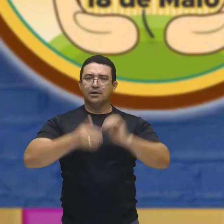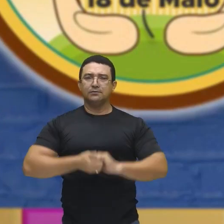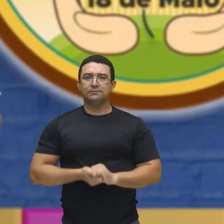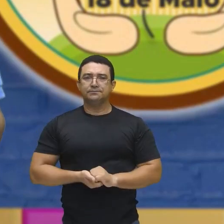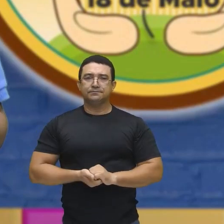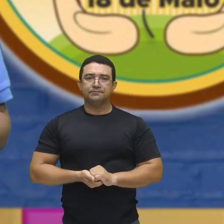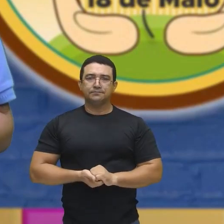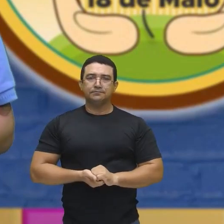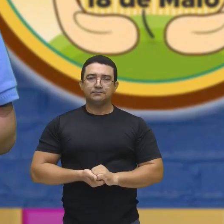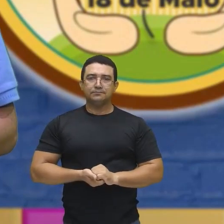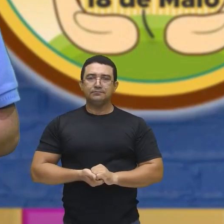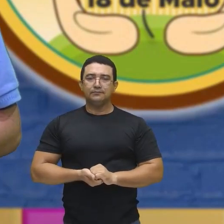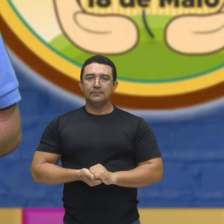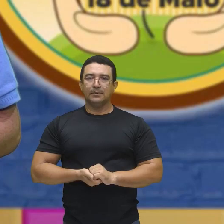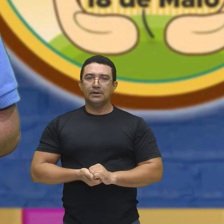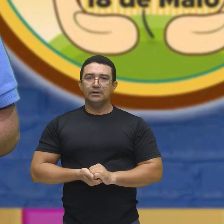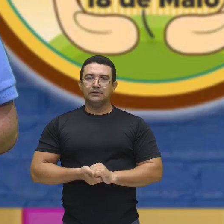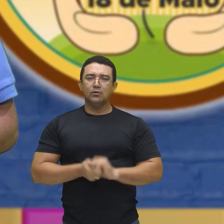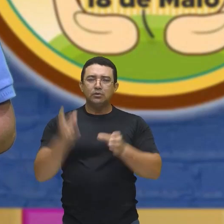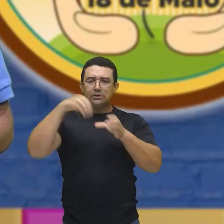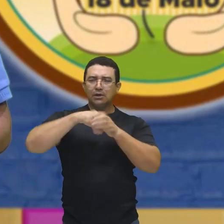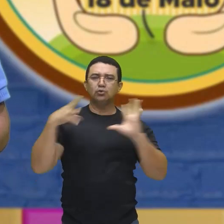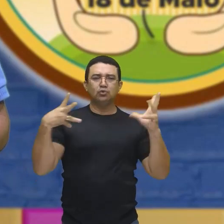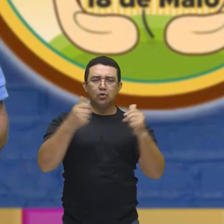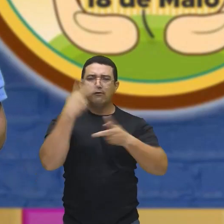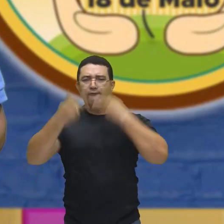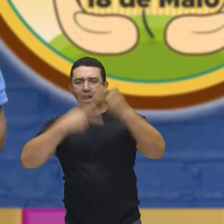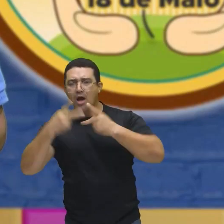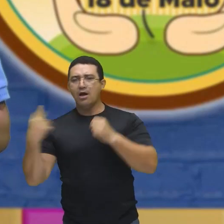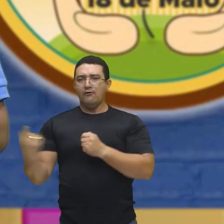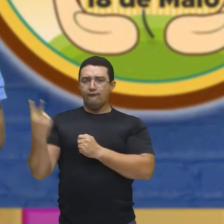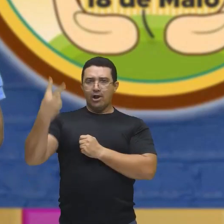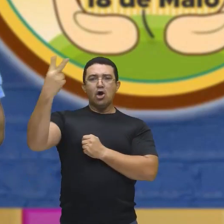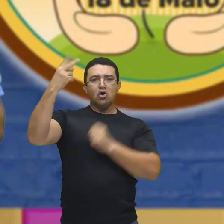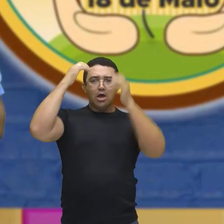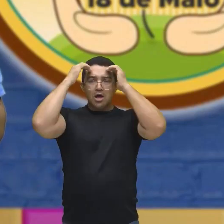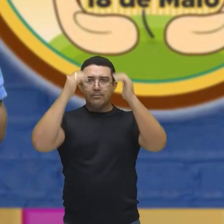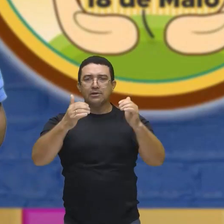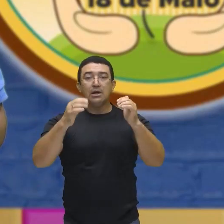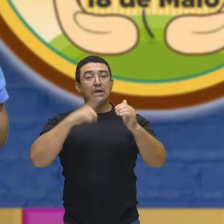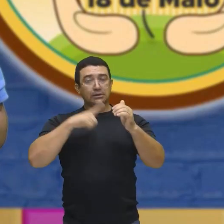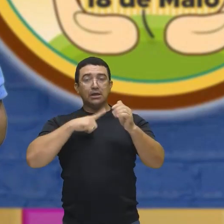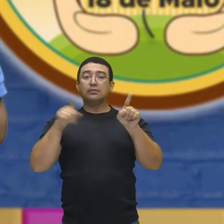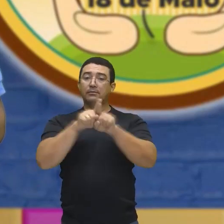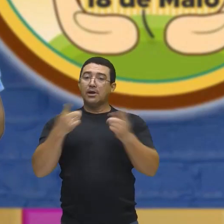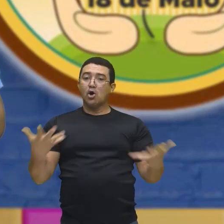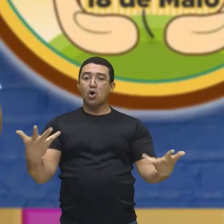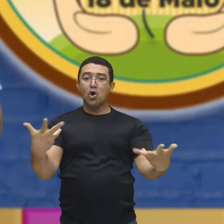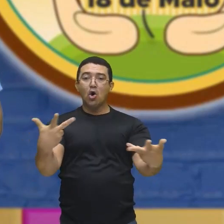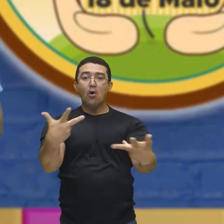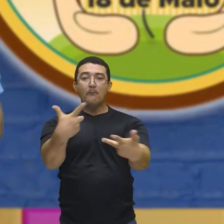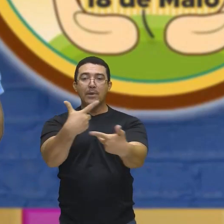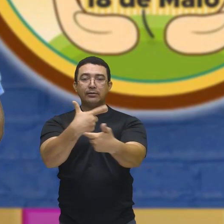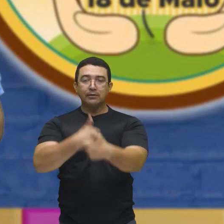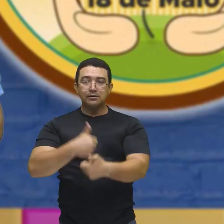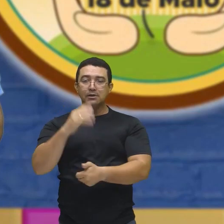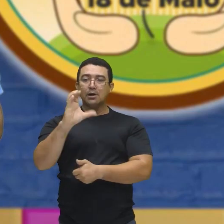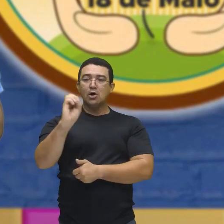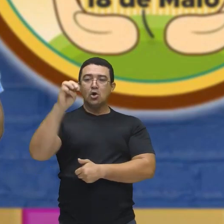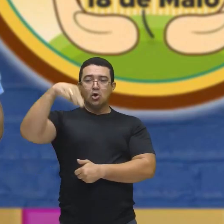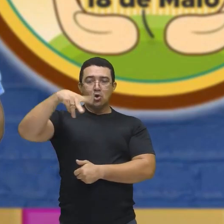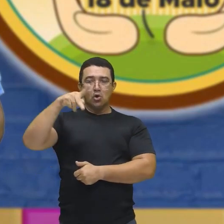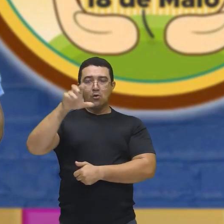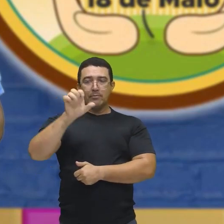dentro disso tudo que nós estamos falando, desses valores, dos respeitar, nós temos as competências que eu falei para vocês.